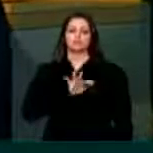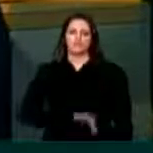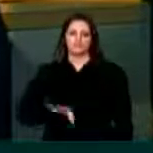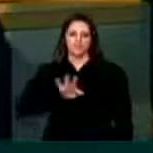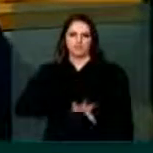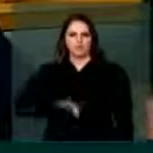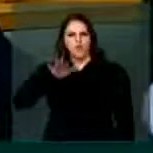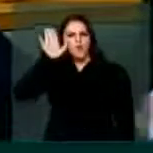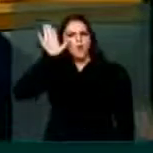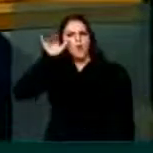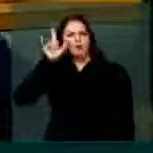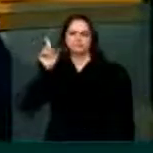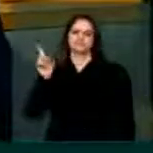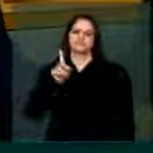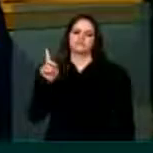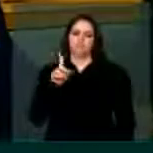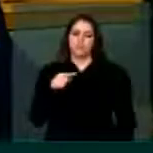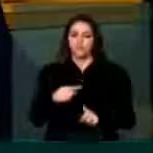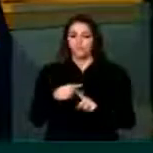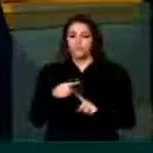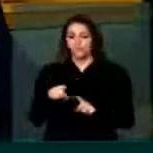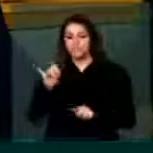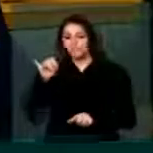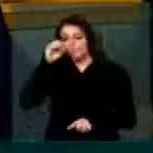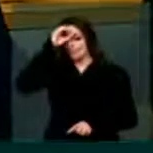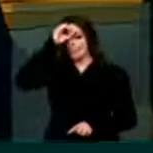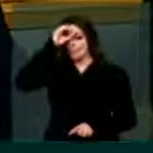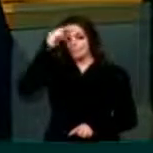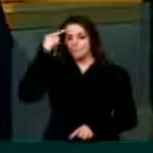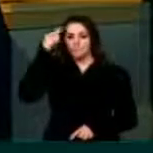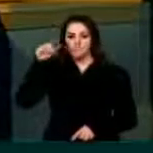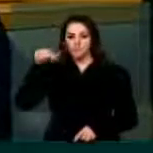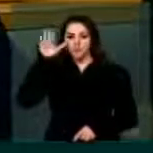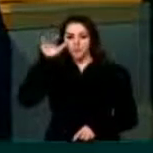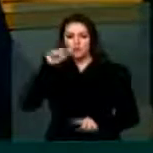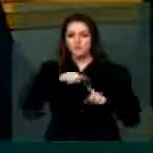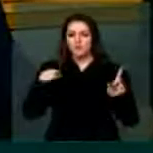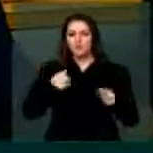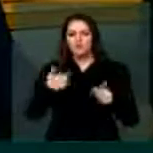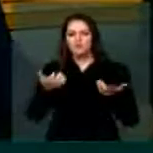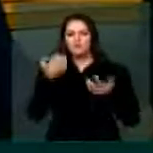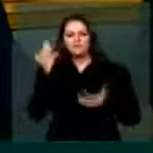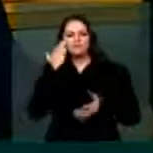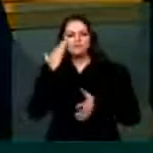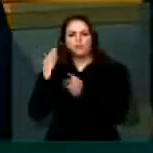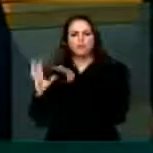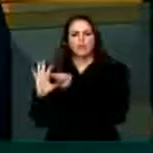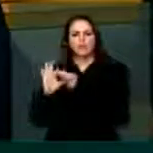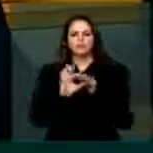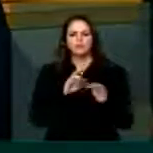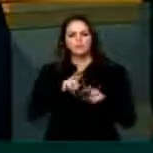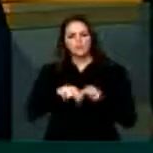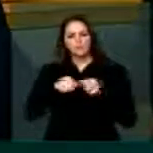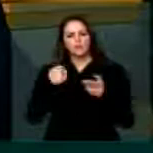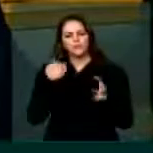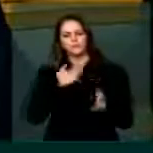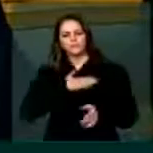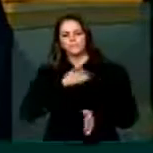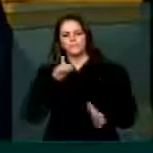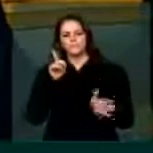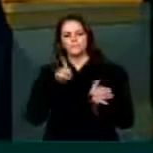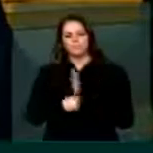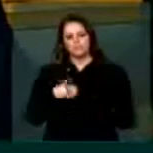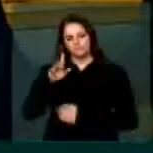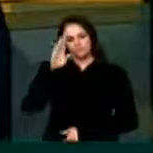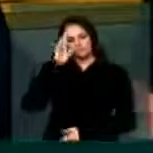não uma curiosidade, que talvez curiosidade é para quem não entende de investigação. Mas para mim entender o contexto tudo, eu vou te fazer uma pergunta que eu gostaria